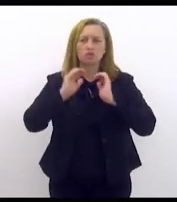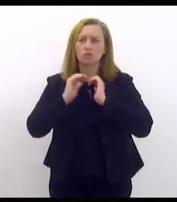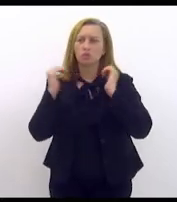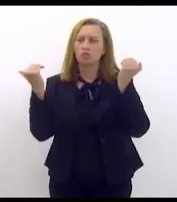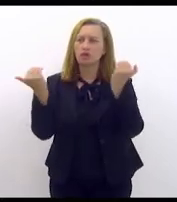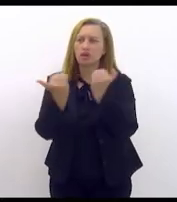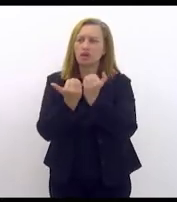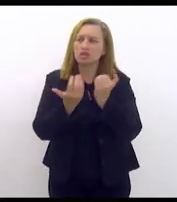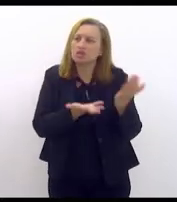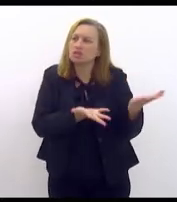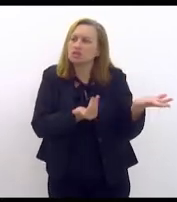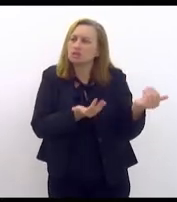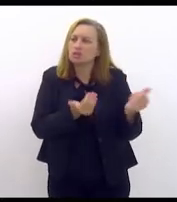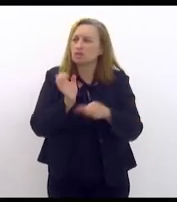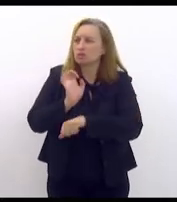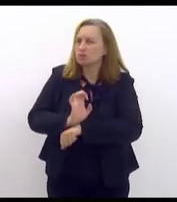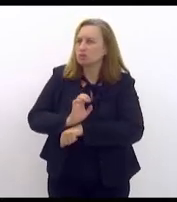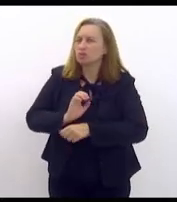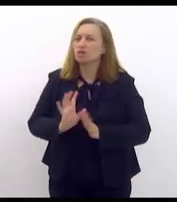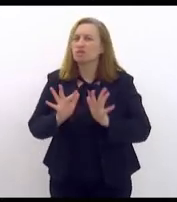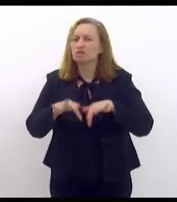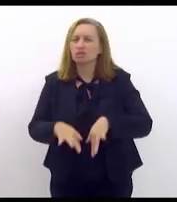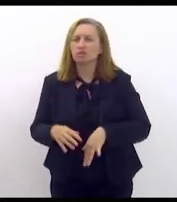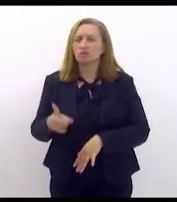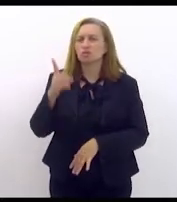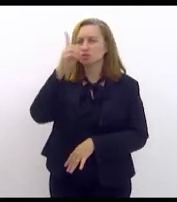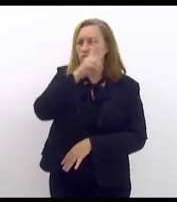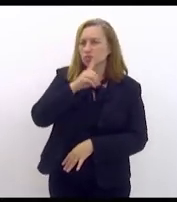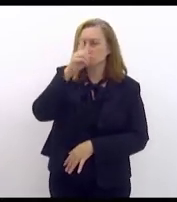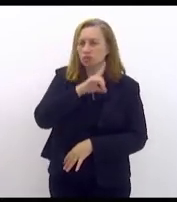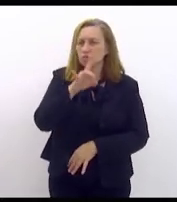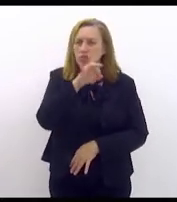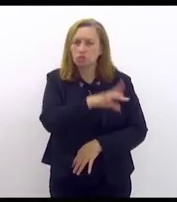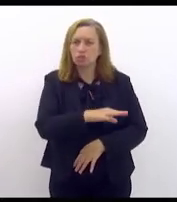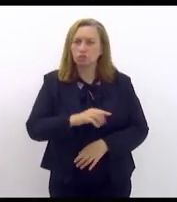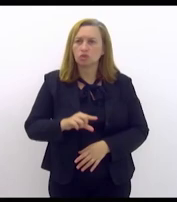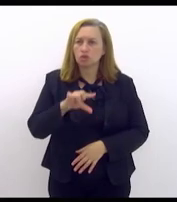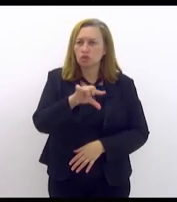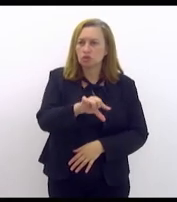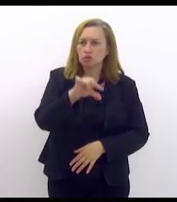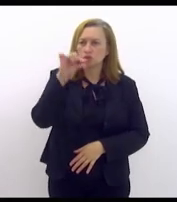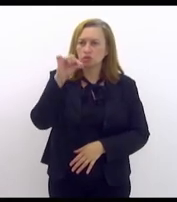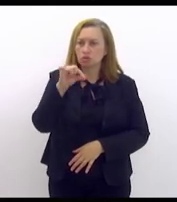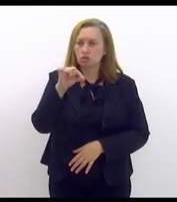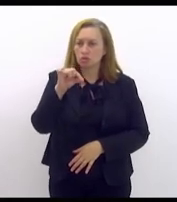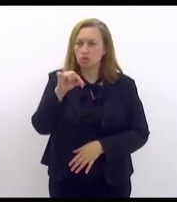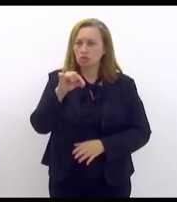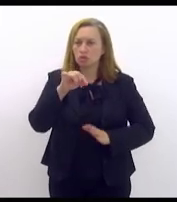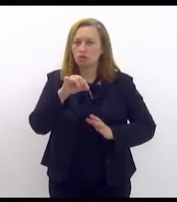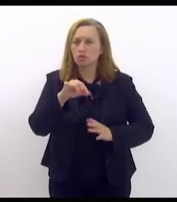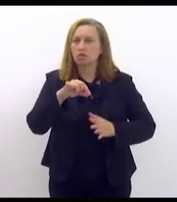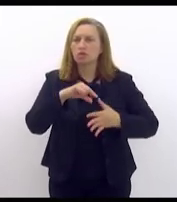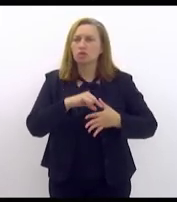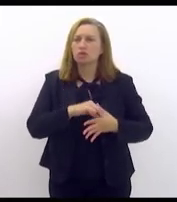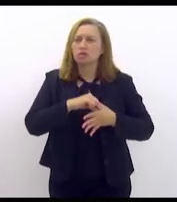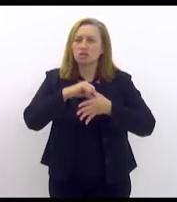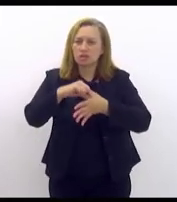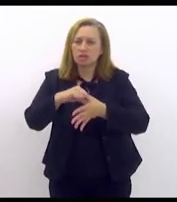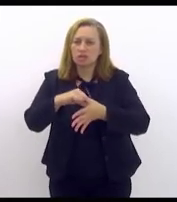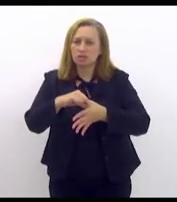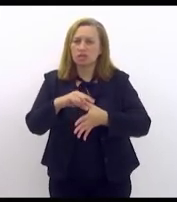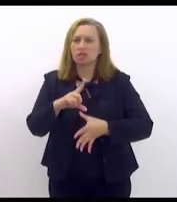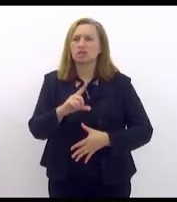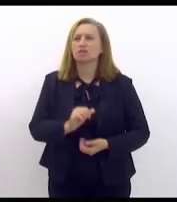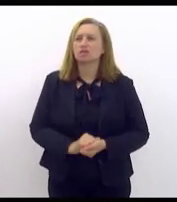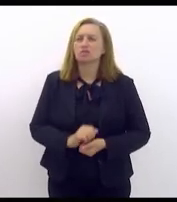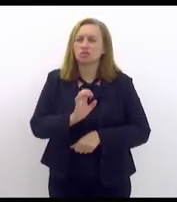de Juventude, que se findou no último domingo, e elegeu os delegados do Estado do Rio de Janeiro para